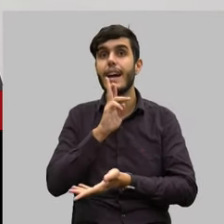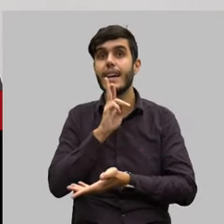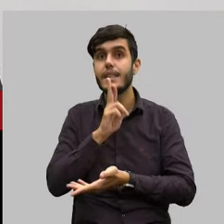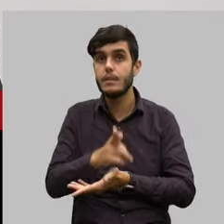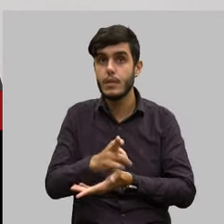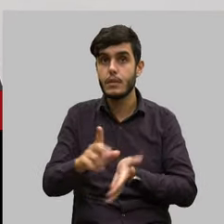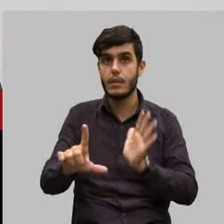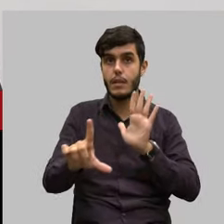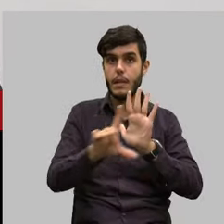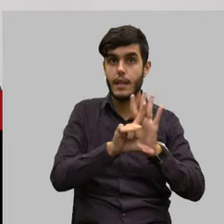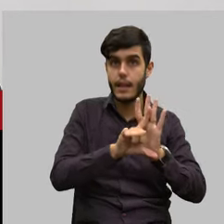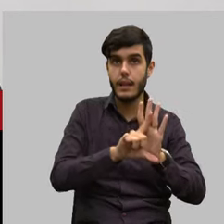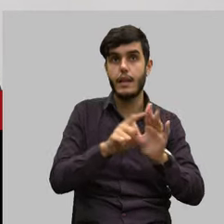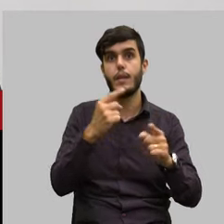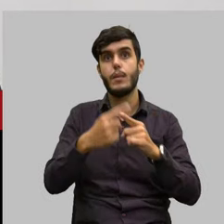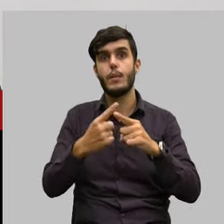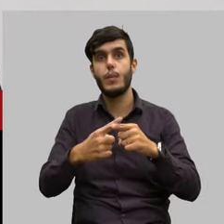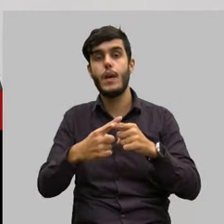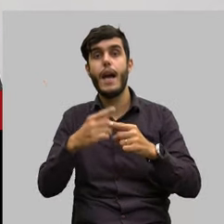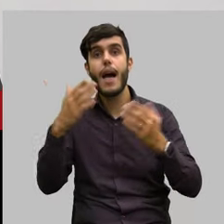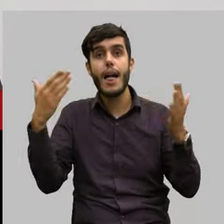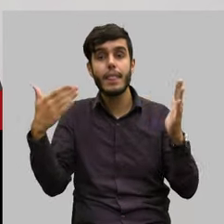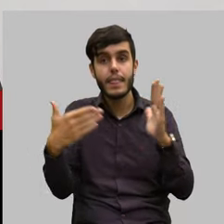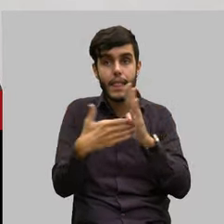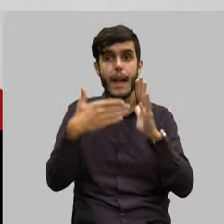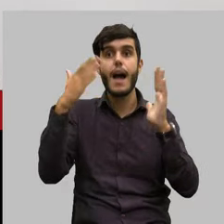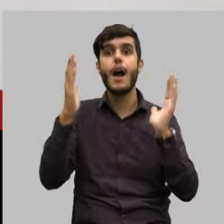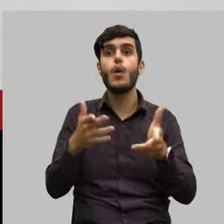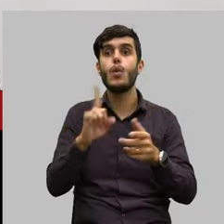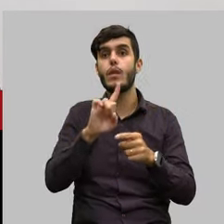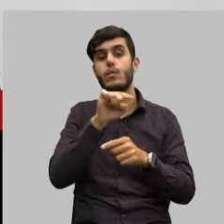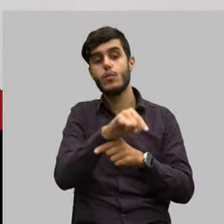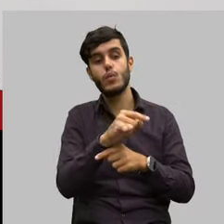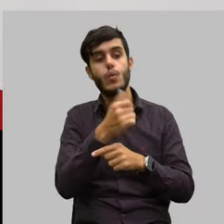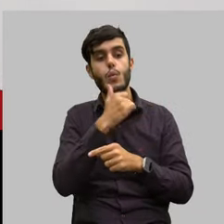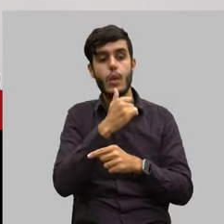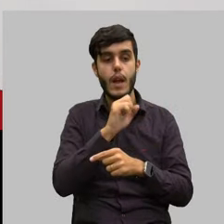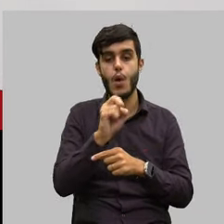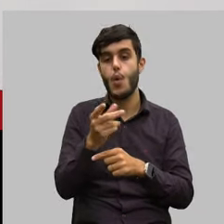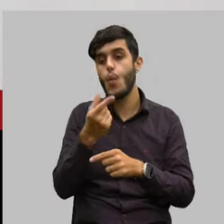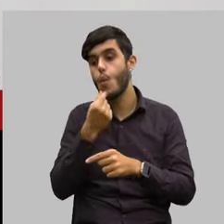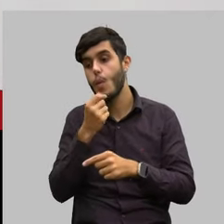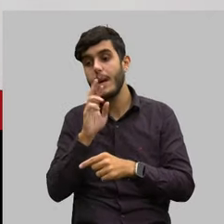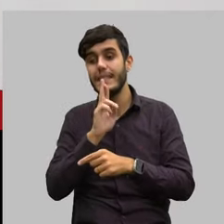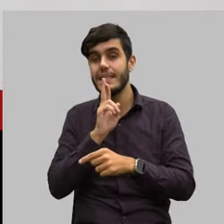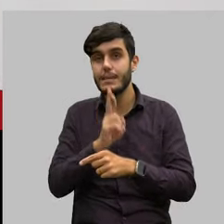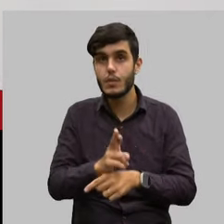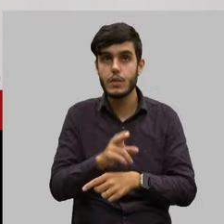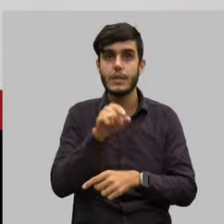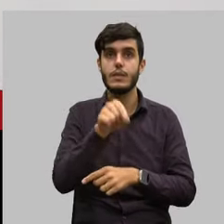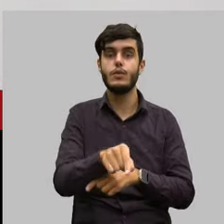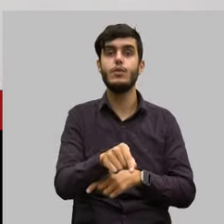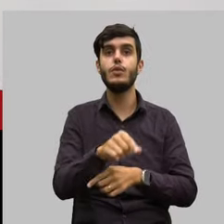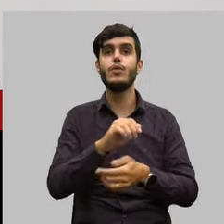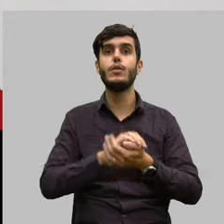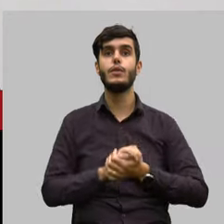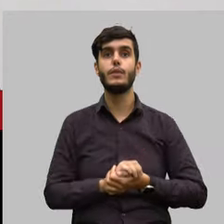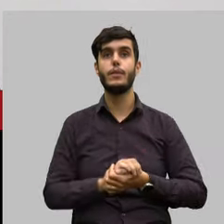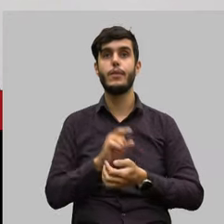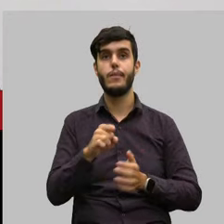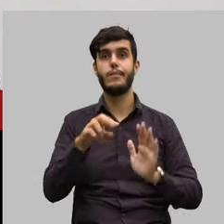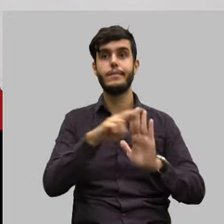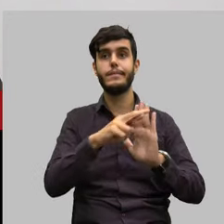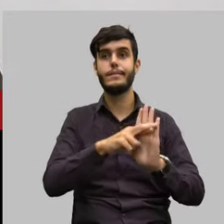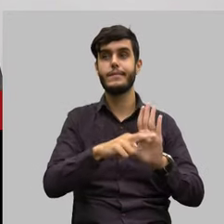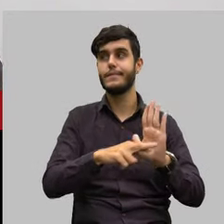lei porque até agora nem a senhora e nem o senhor respondeu o contido no requerimento